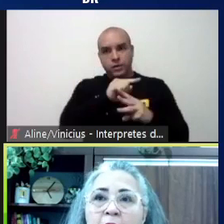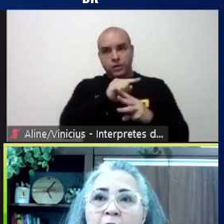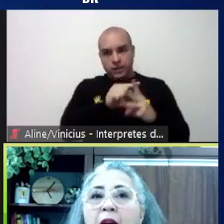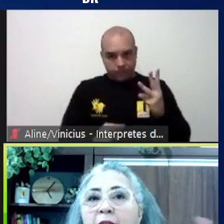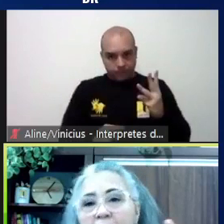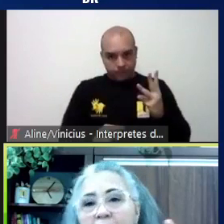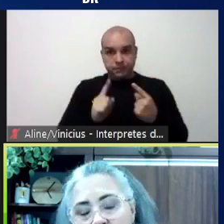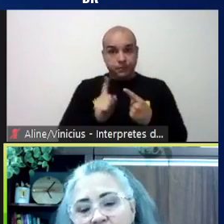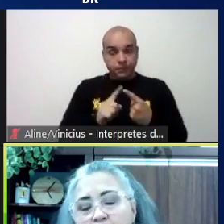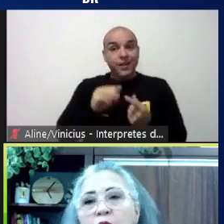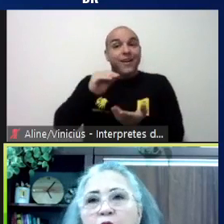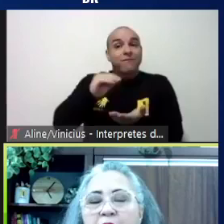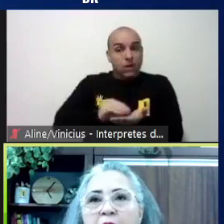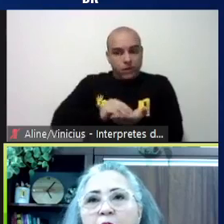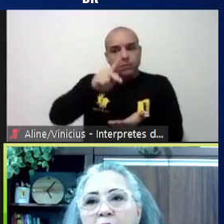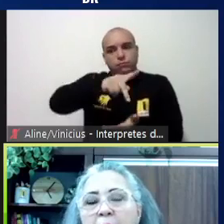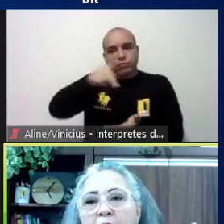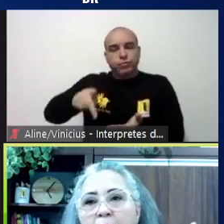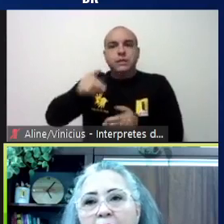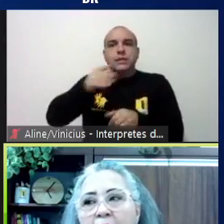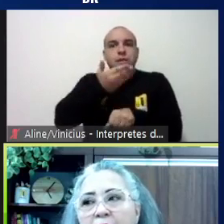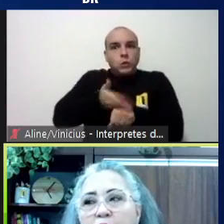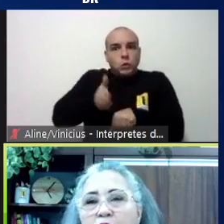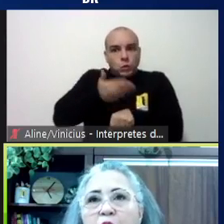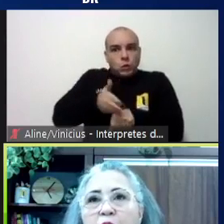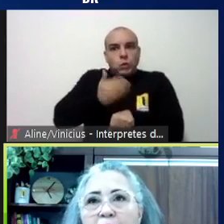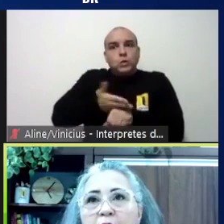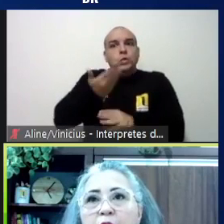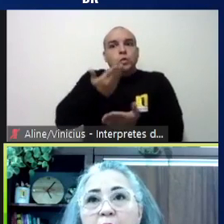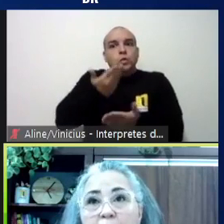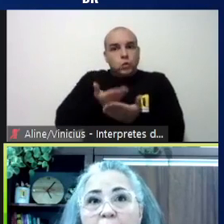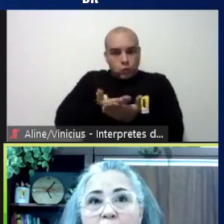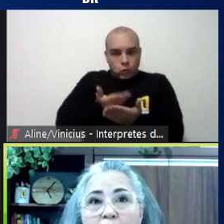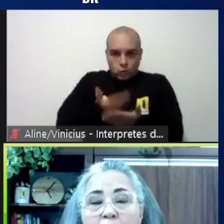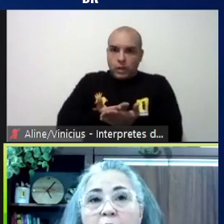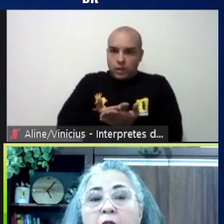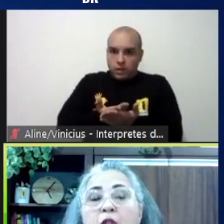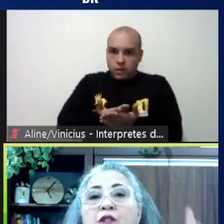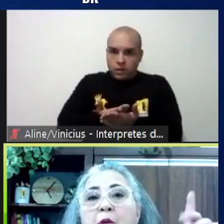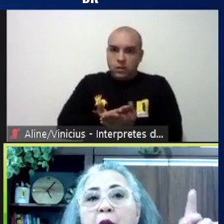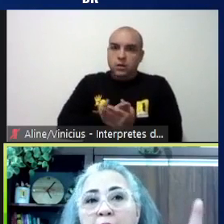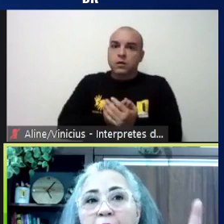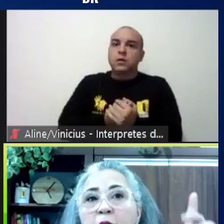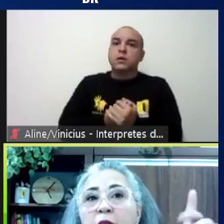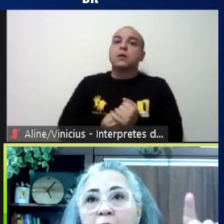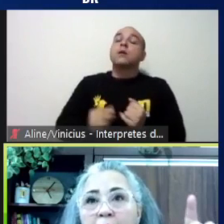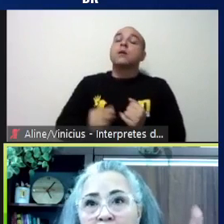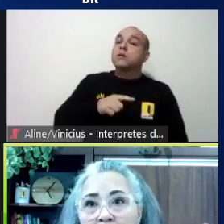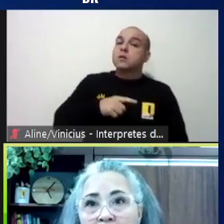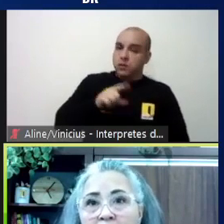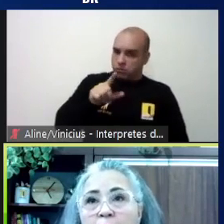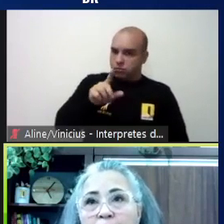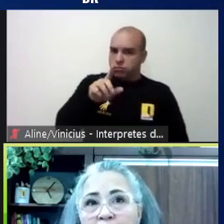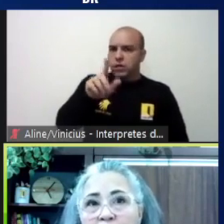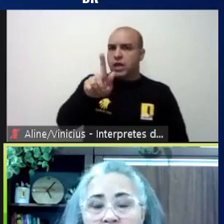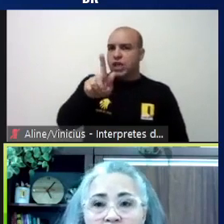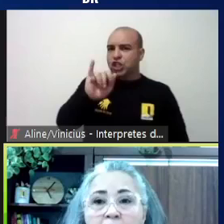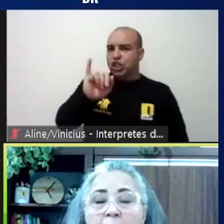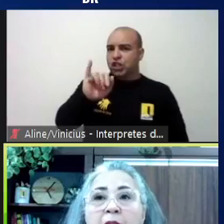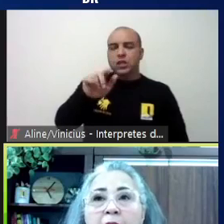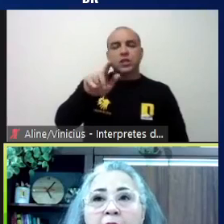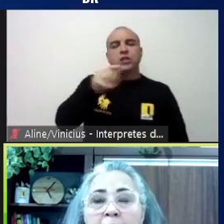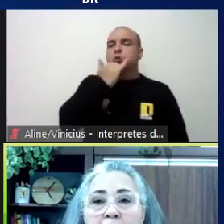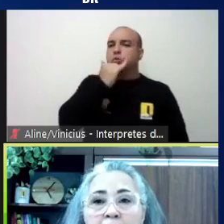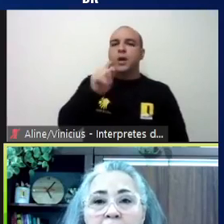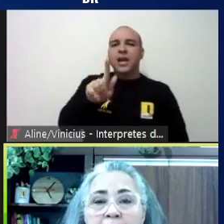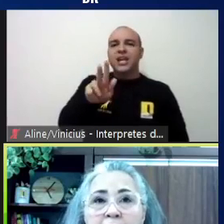aí, nesse ponto, vou citar o trabalho maravilhoso do Guia do Educador, disponível na internet, inclusive,